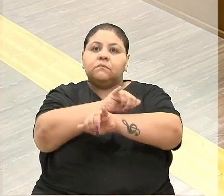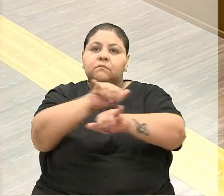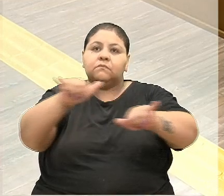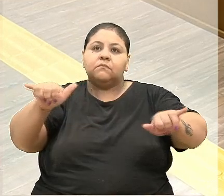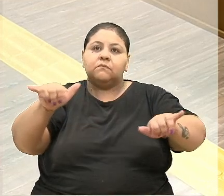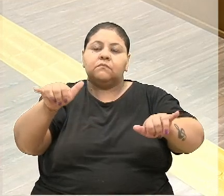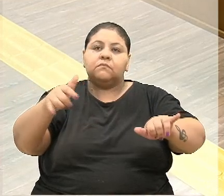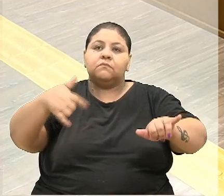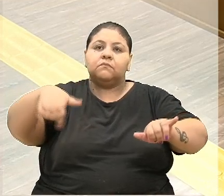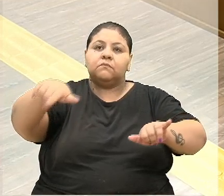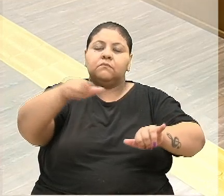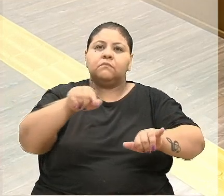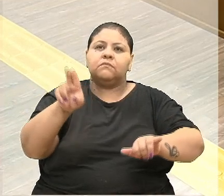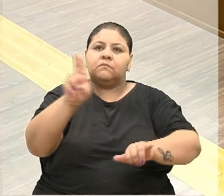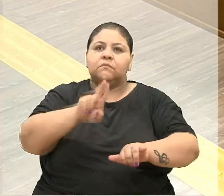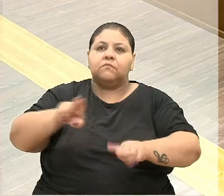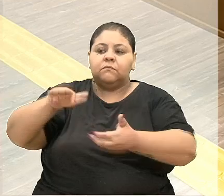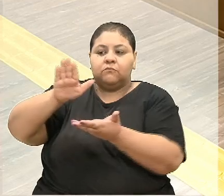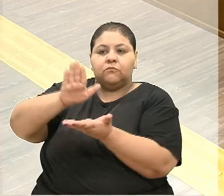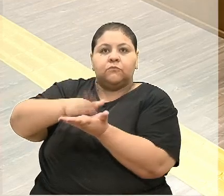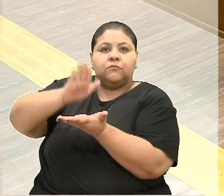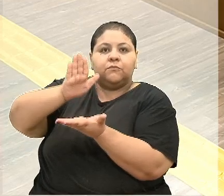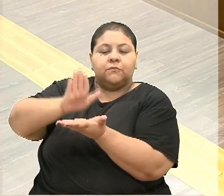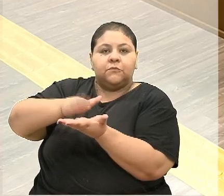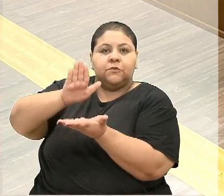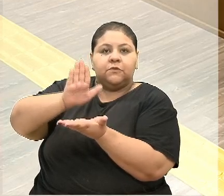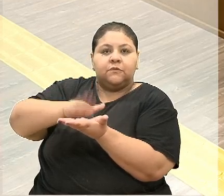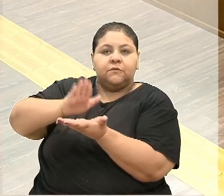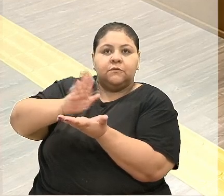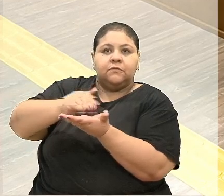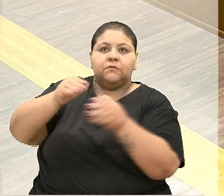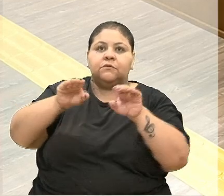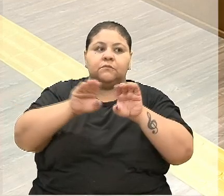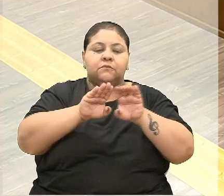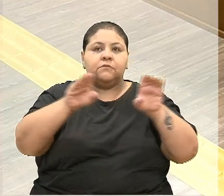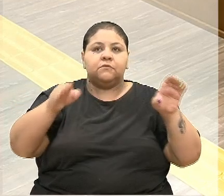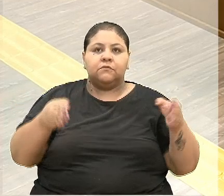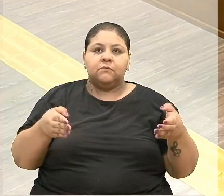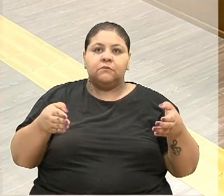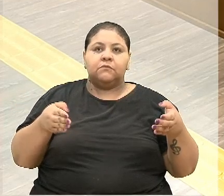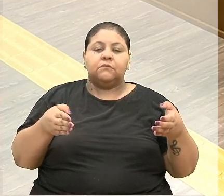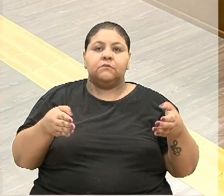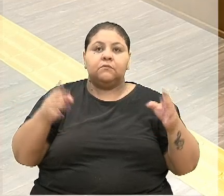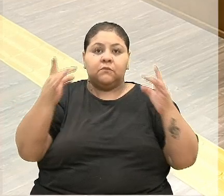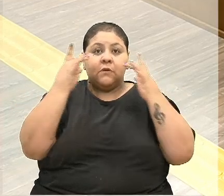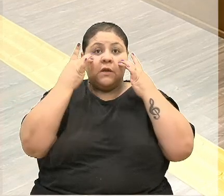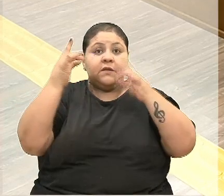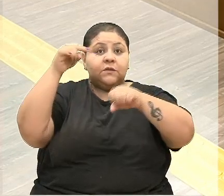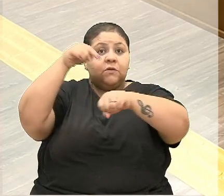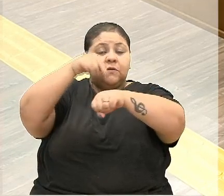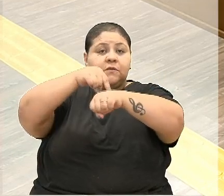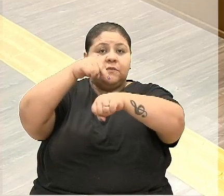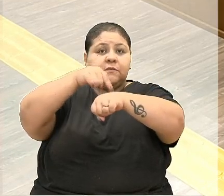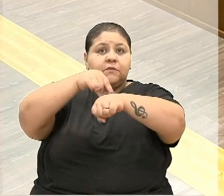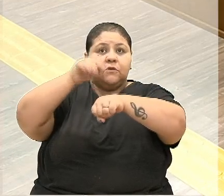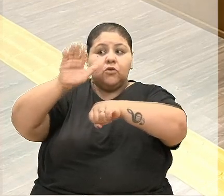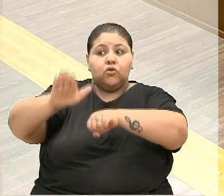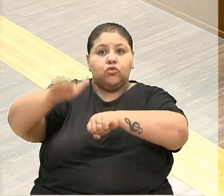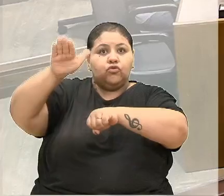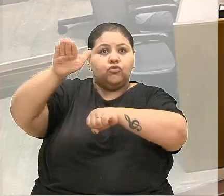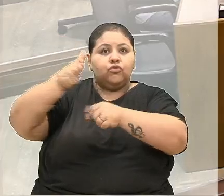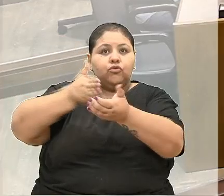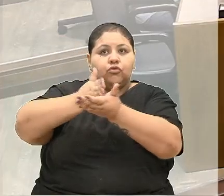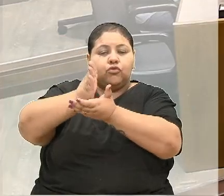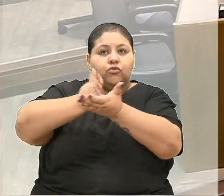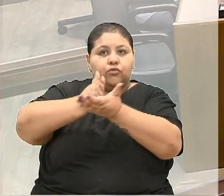nós usaremos a campainha, a sineta aqui da mesa diretora. Então, atenção ao tempo, um toque na metade do tempo,